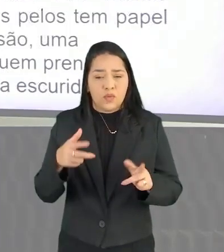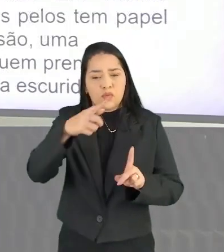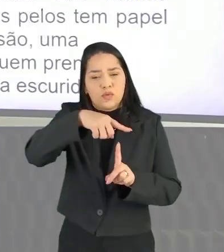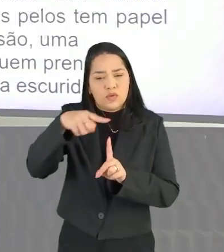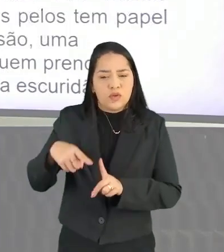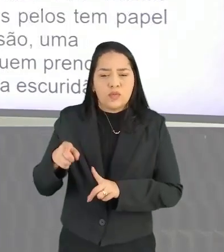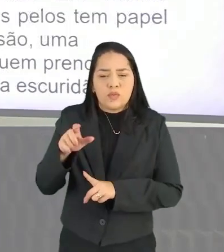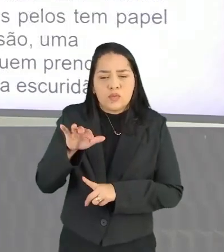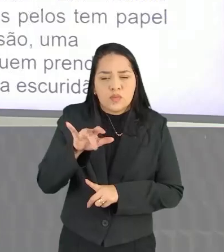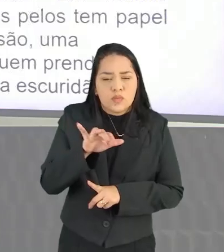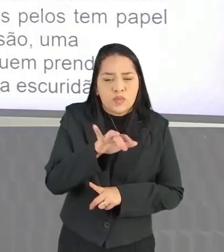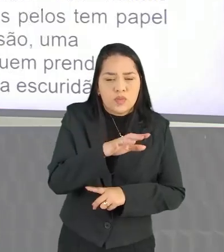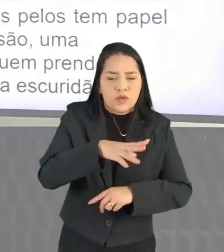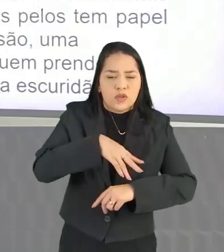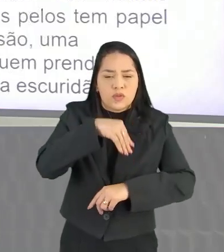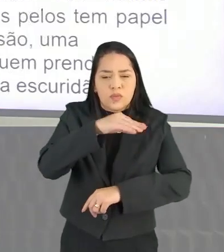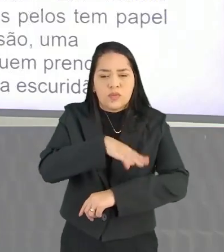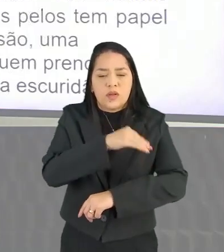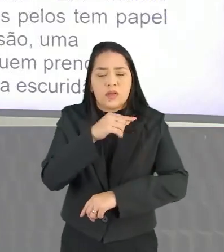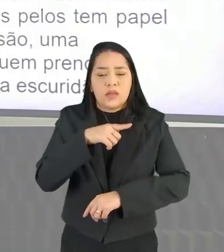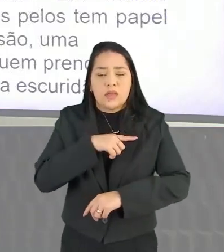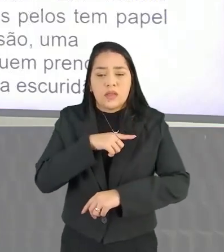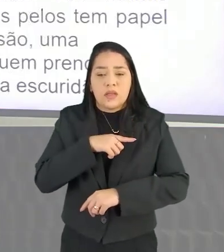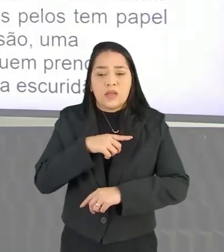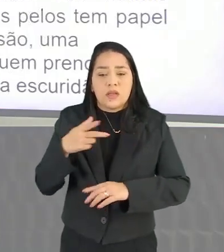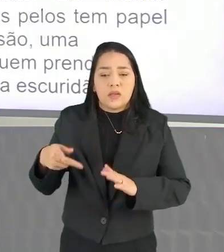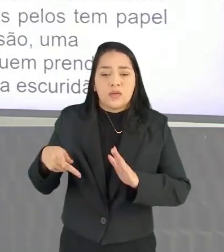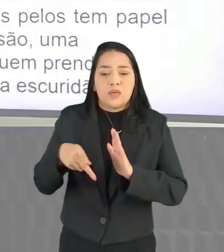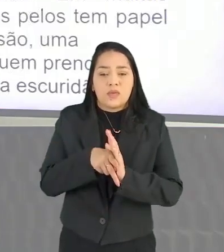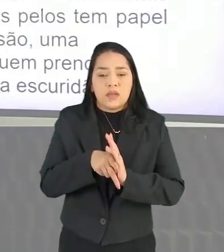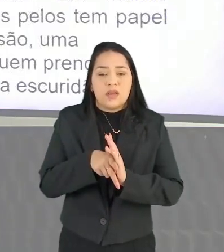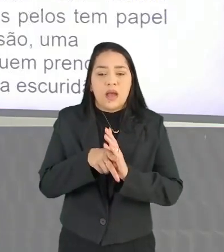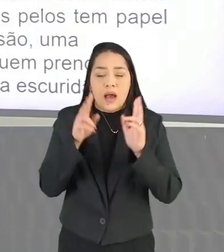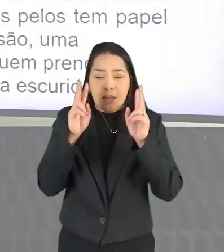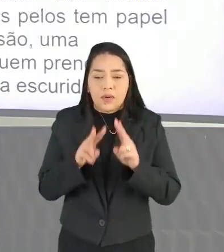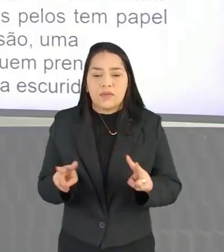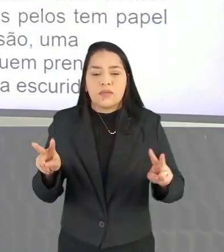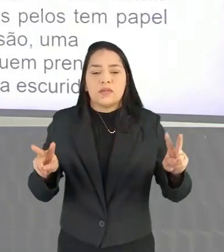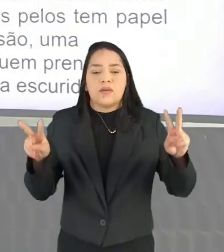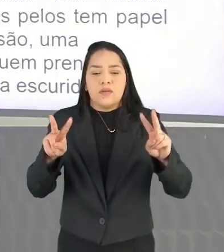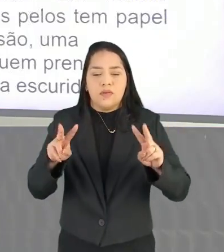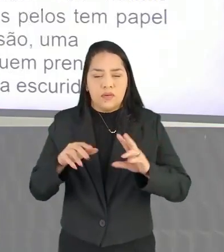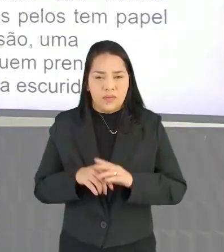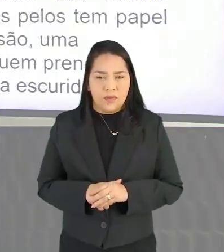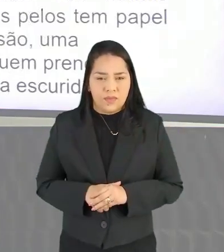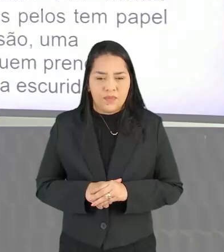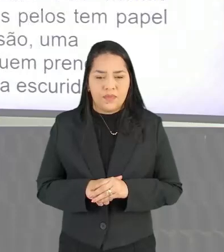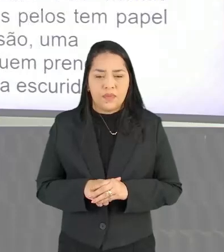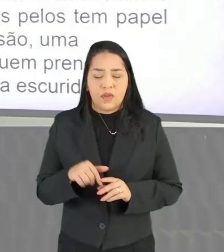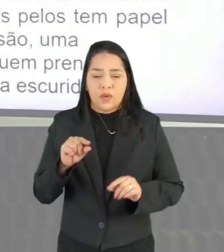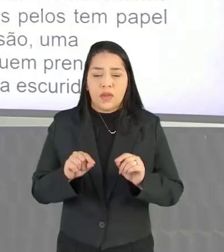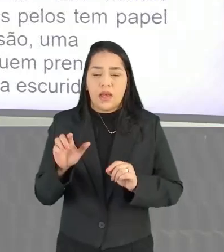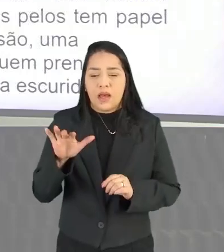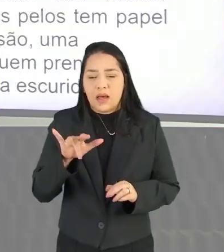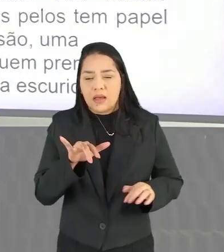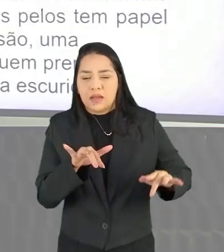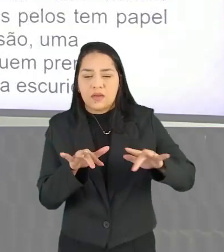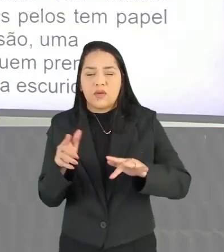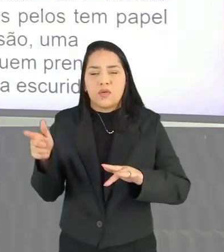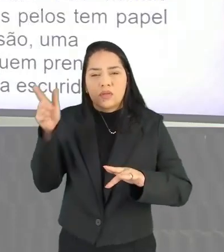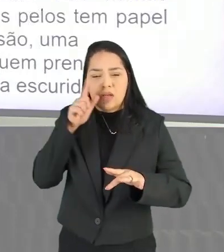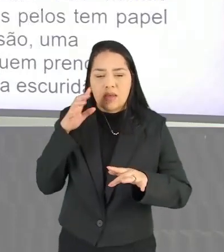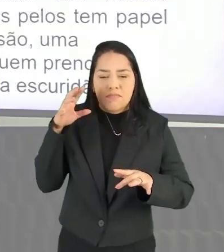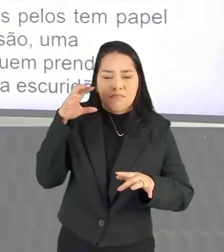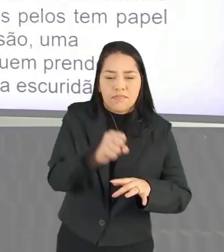espécies, esse tato, por meio dos pelos, tem papel mais importante que a própria visão, uma vez que muitas